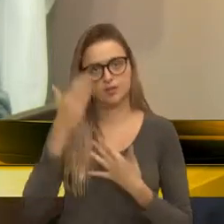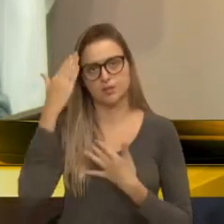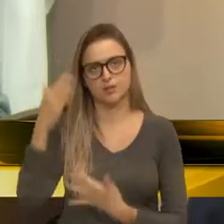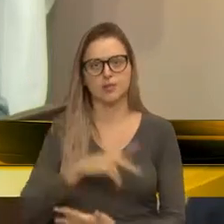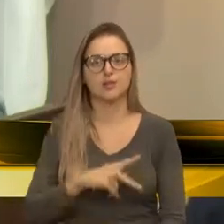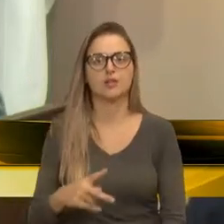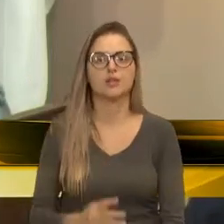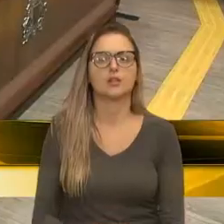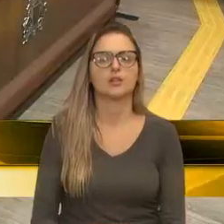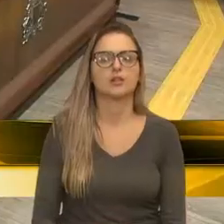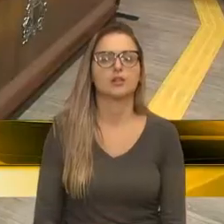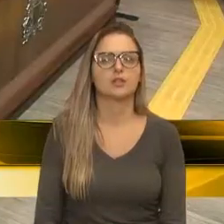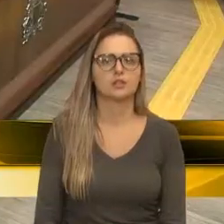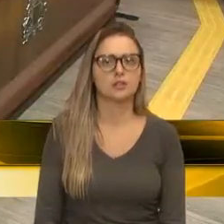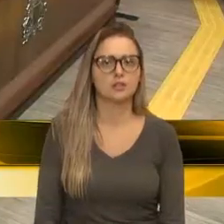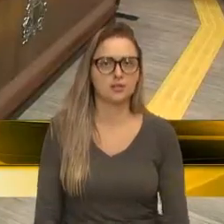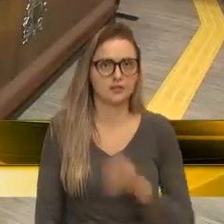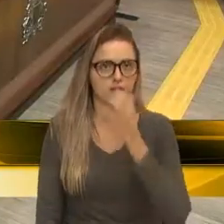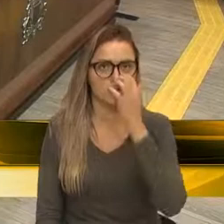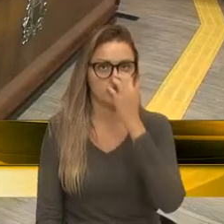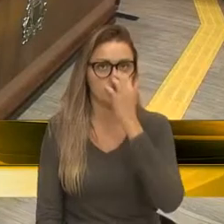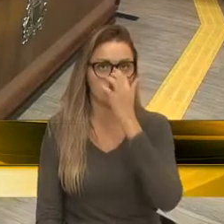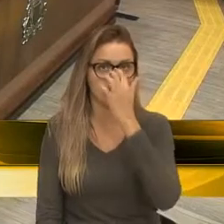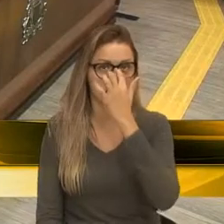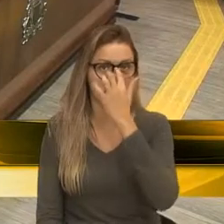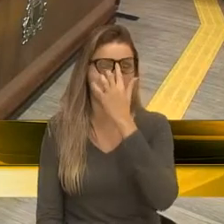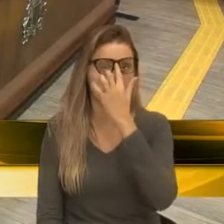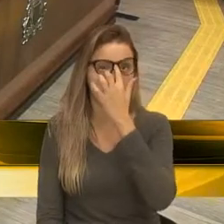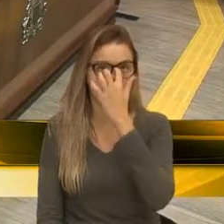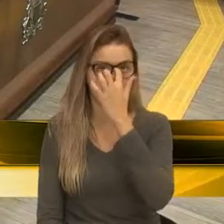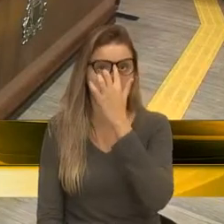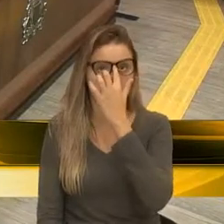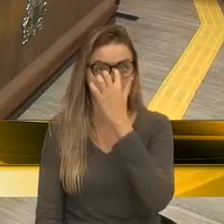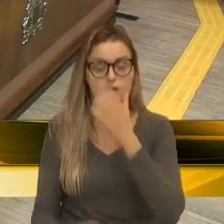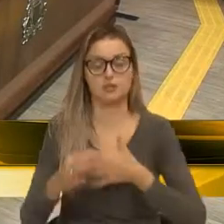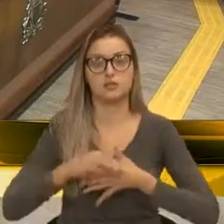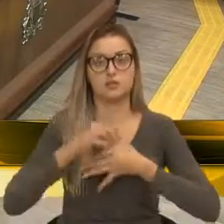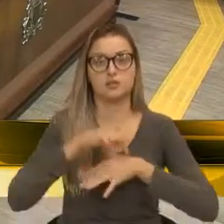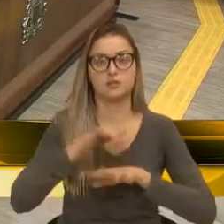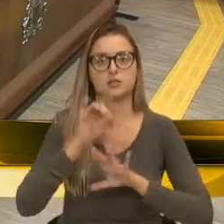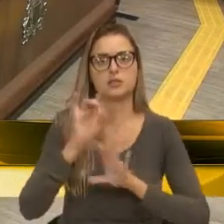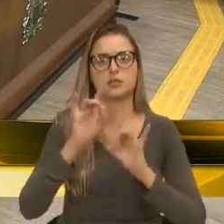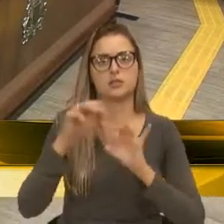Obrigada, presidente. A declaração de líder solicitada pela bancada do MDB.